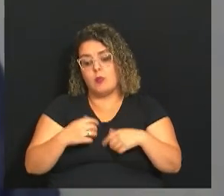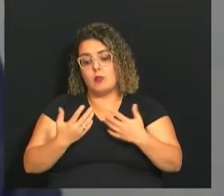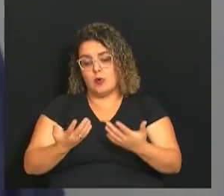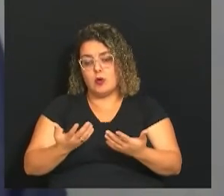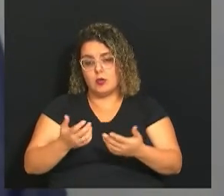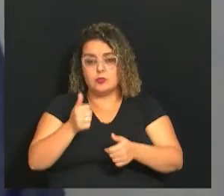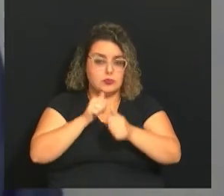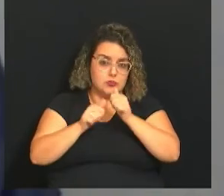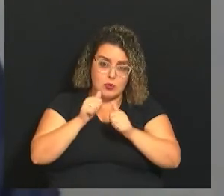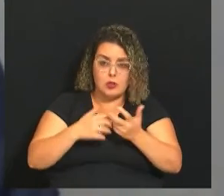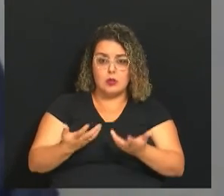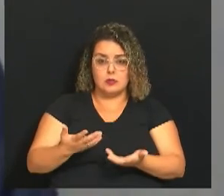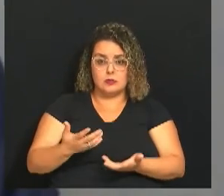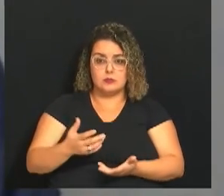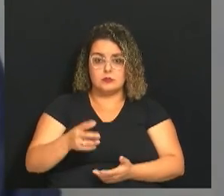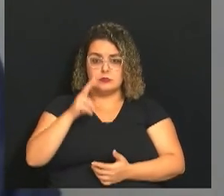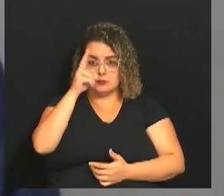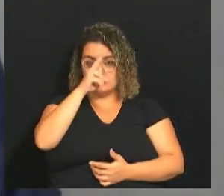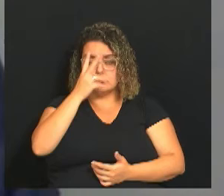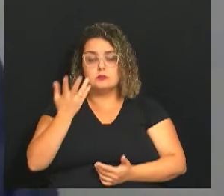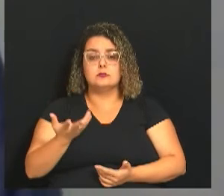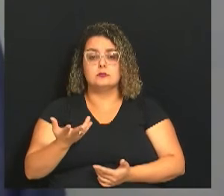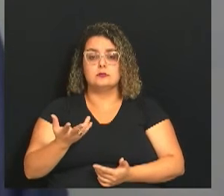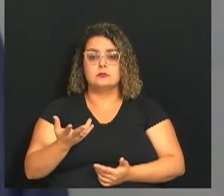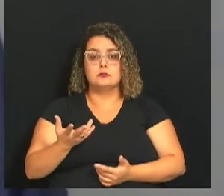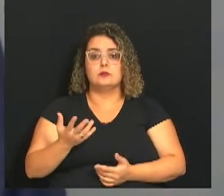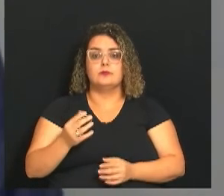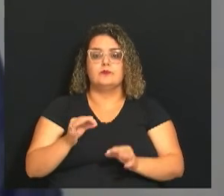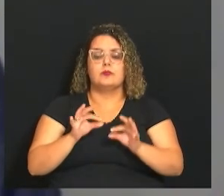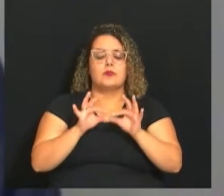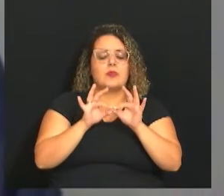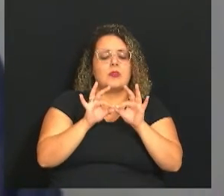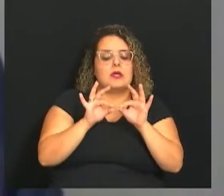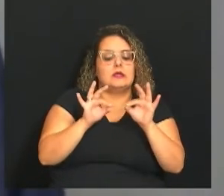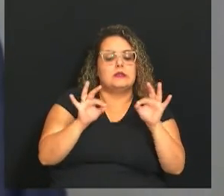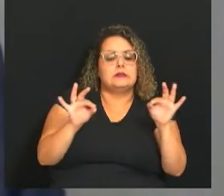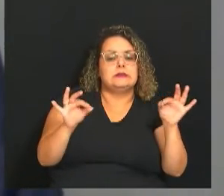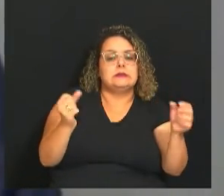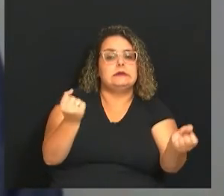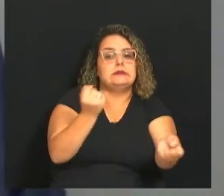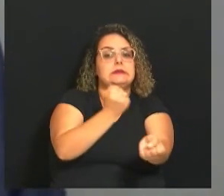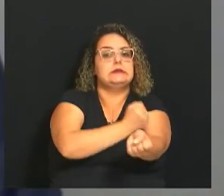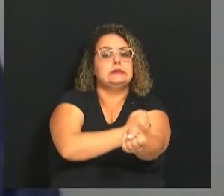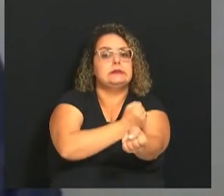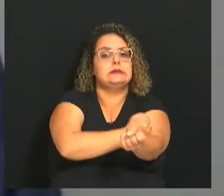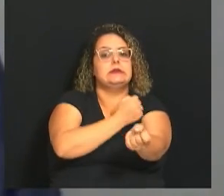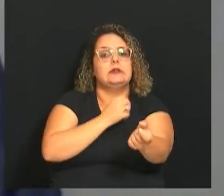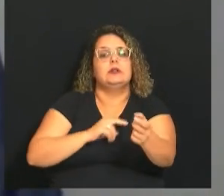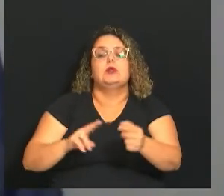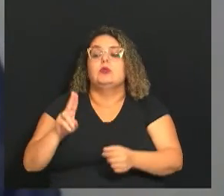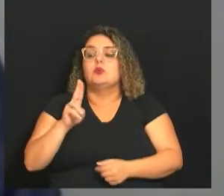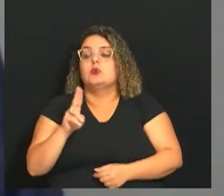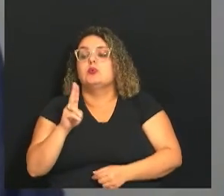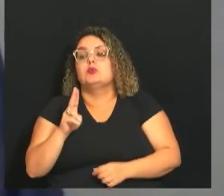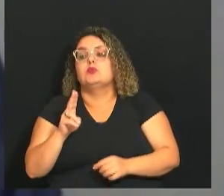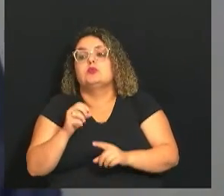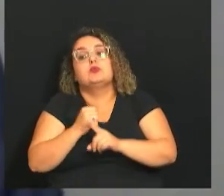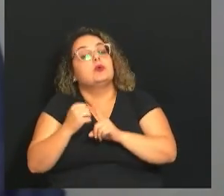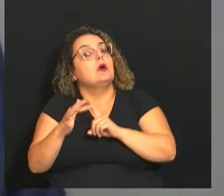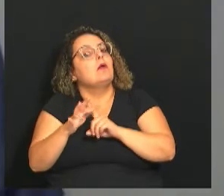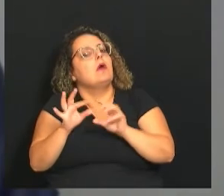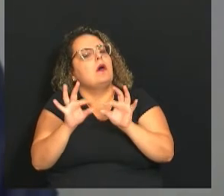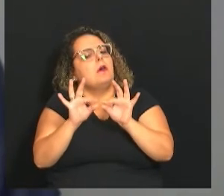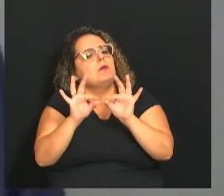E a linha entre a dependência e o uso social da bebida é muito tênue. É difícil a